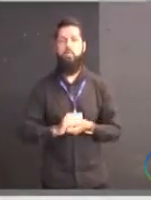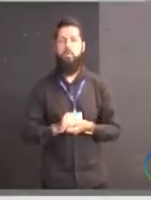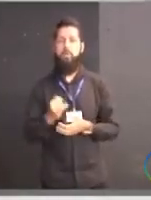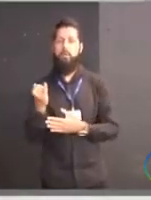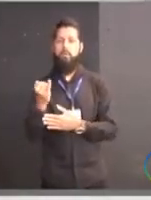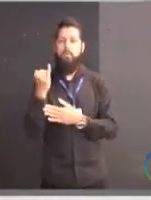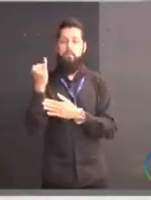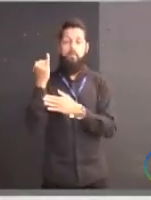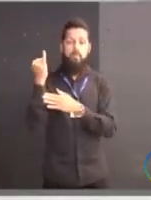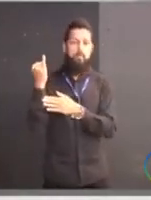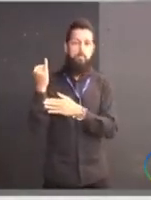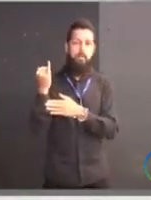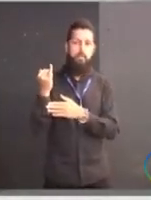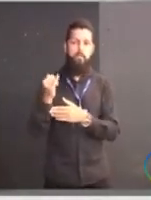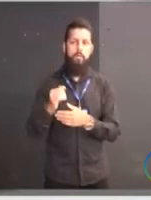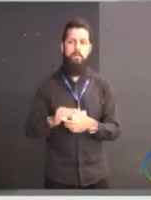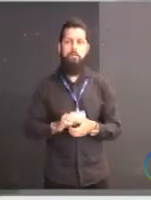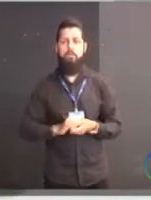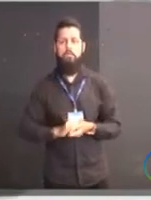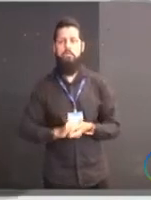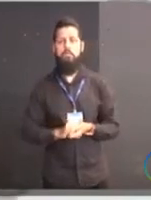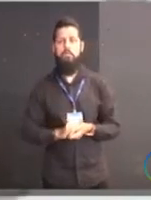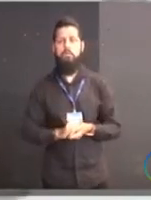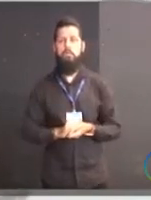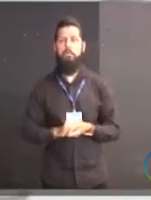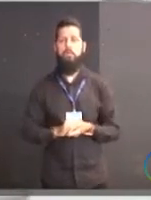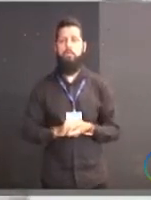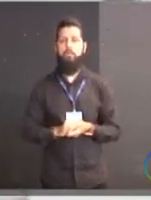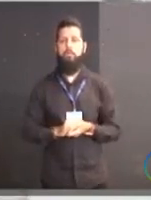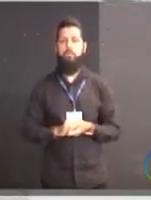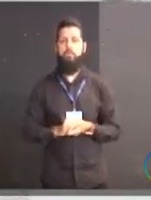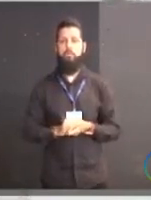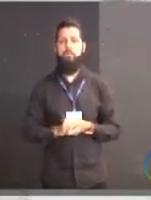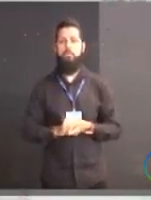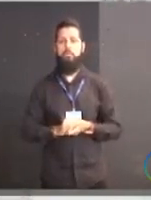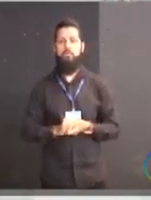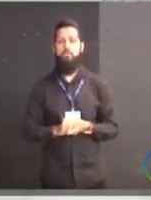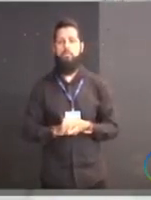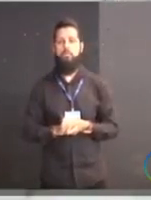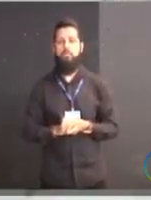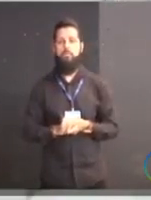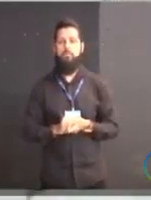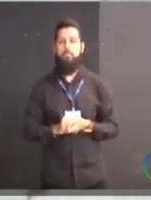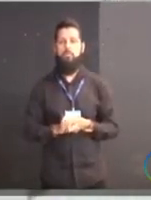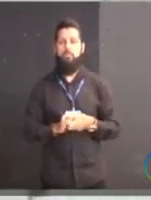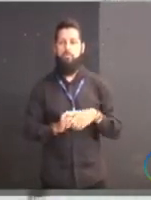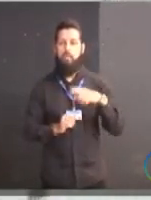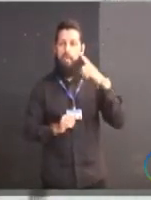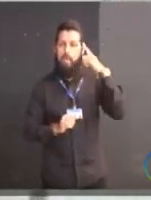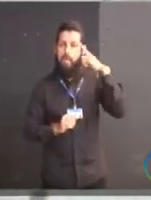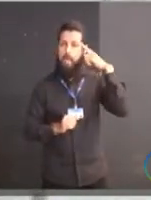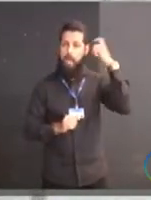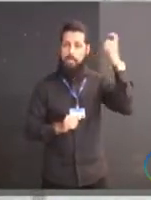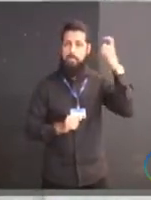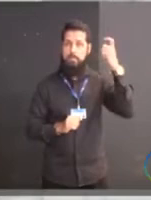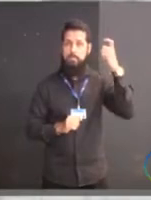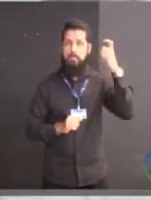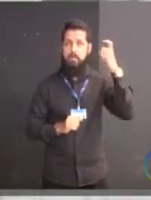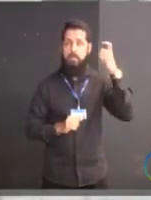Kardec se reencarnaram no Brasil para dar corpo as ideias da doutrina espírita